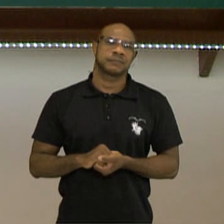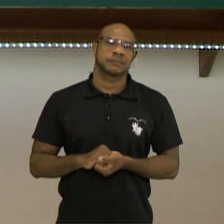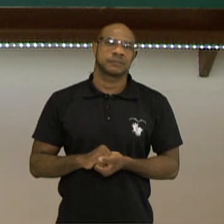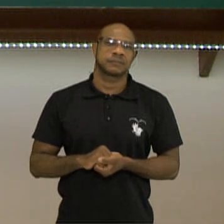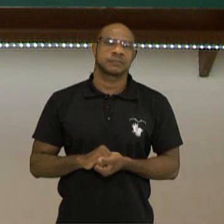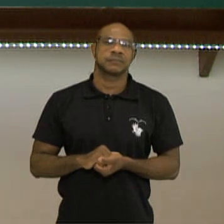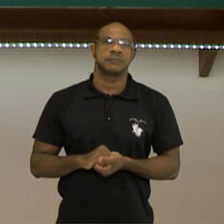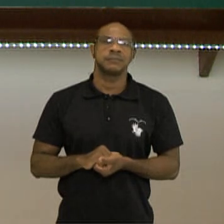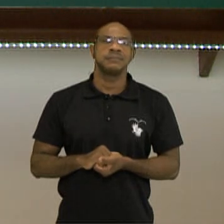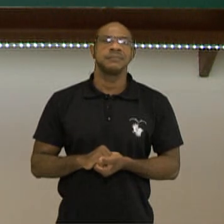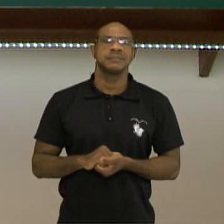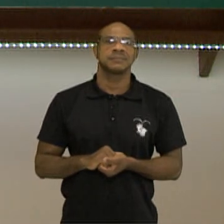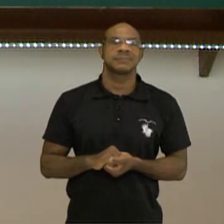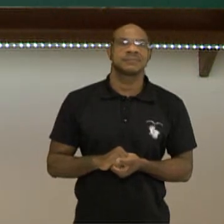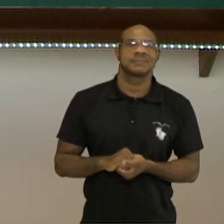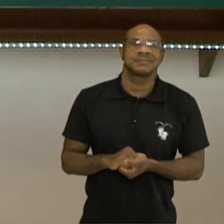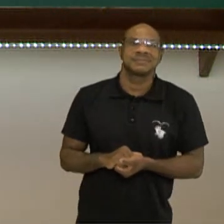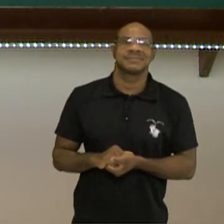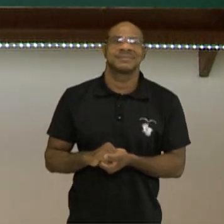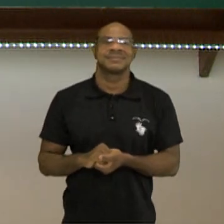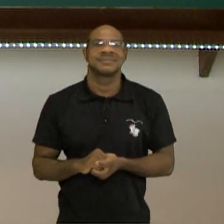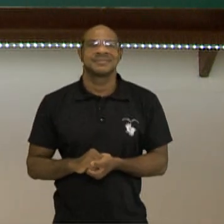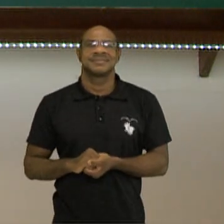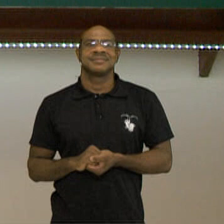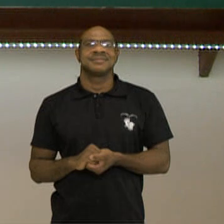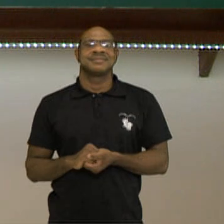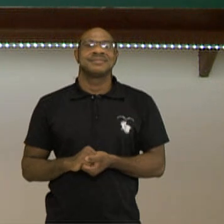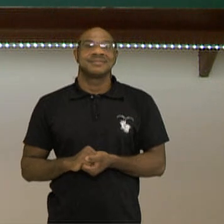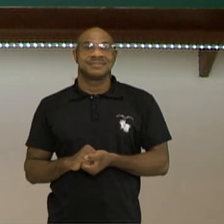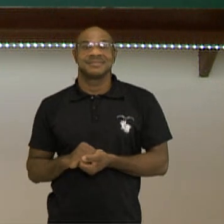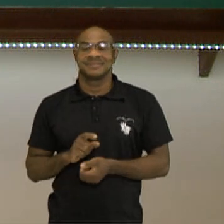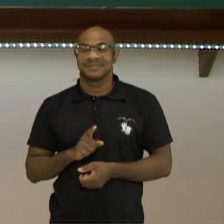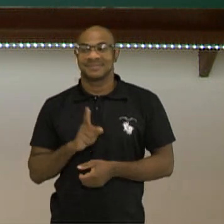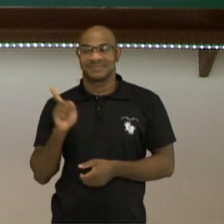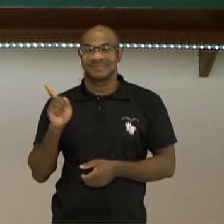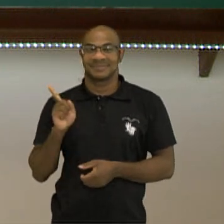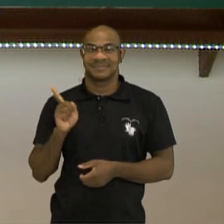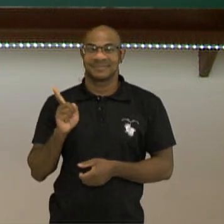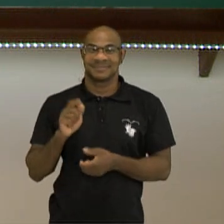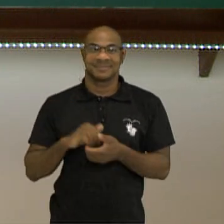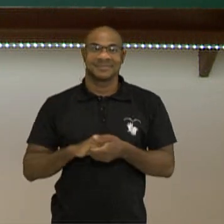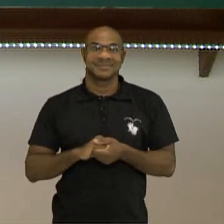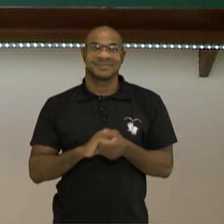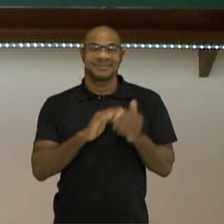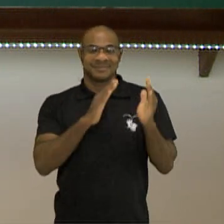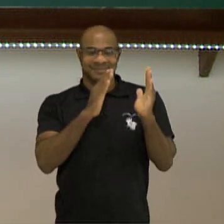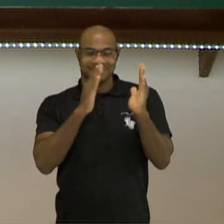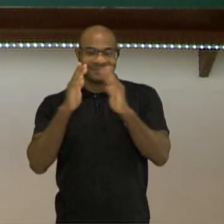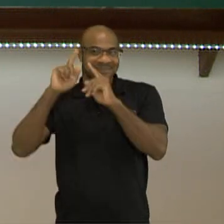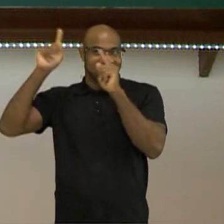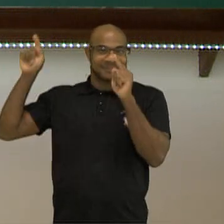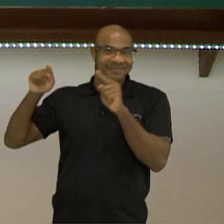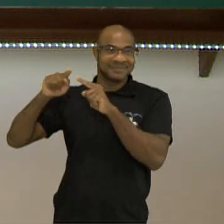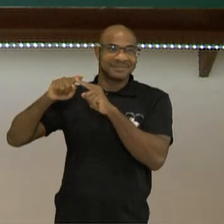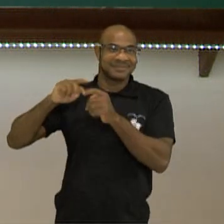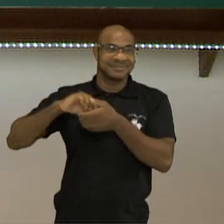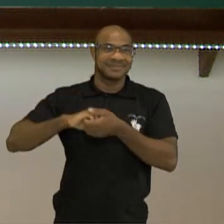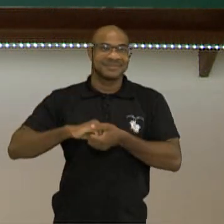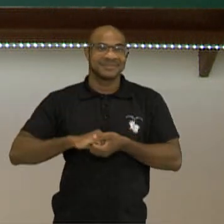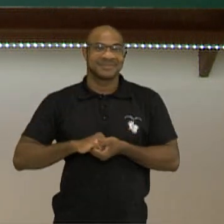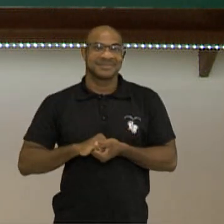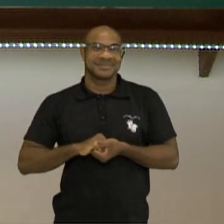What is the tense? Future. Ali na sentença, o Garfield já falou, I can see